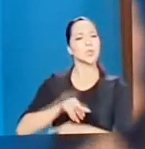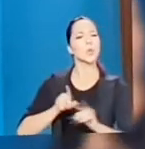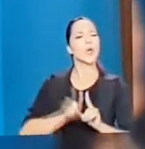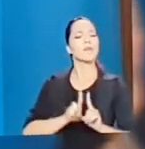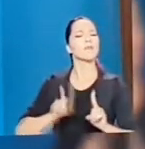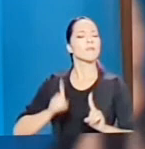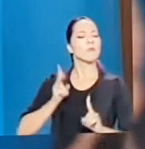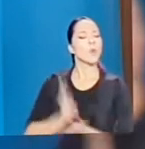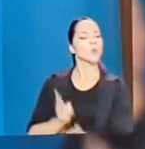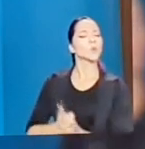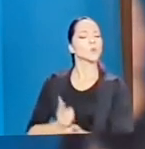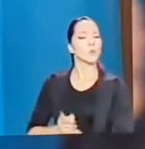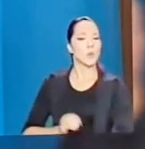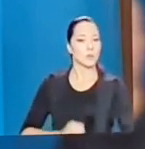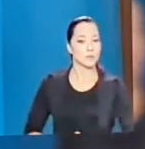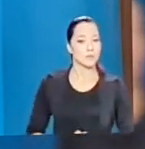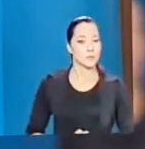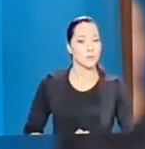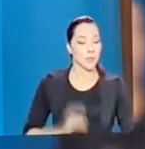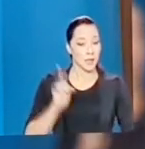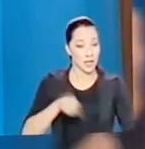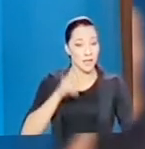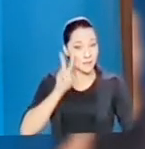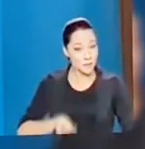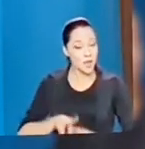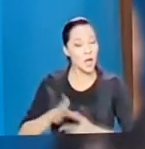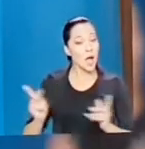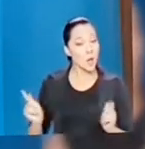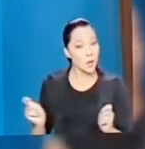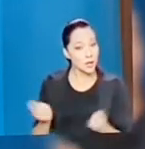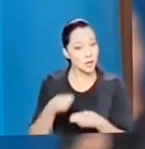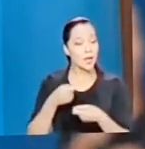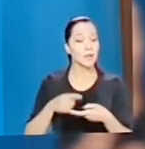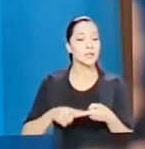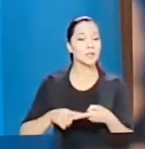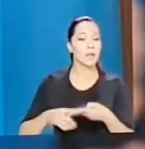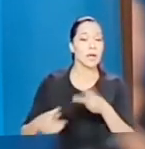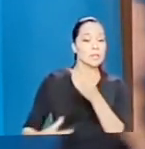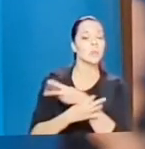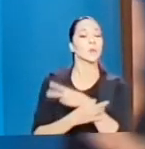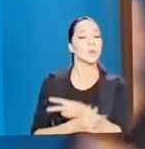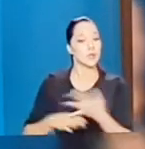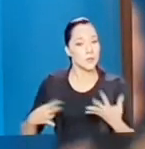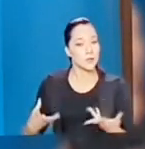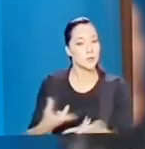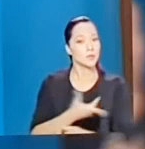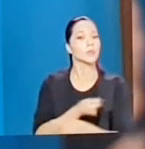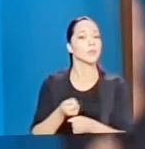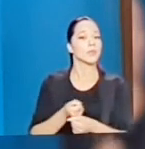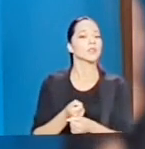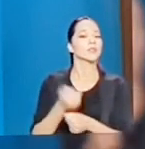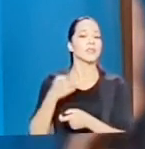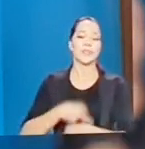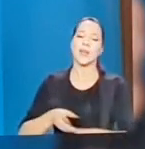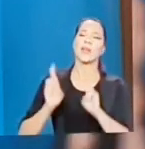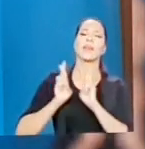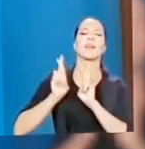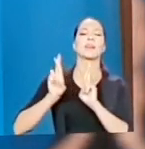afastaram, atestar a qualidade, a segurança e a eficácia da